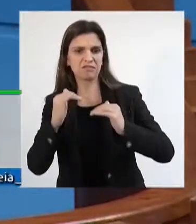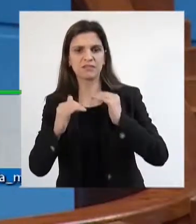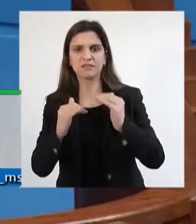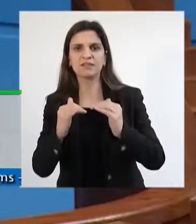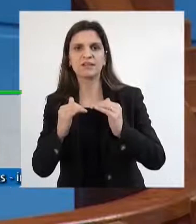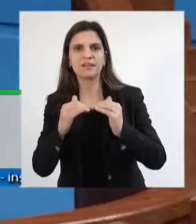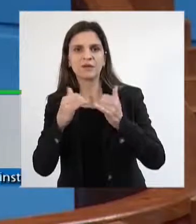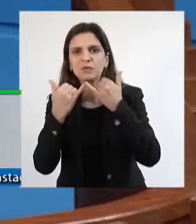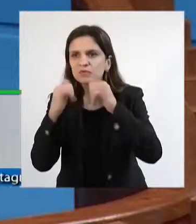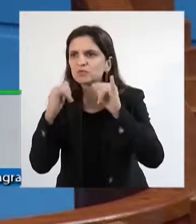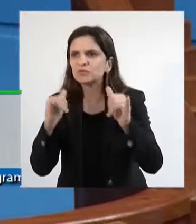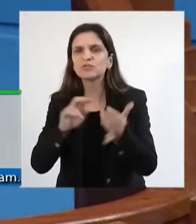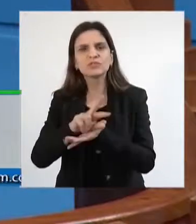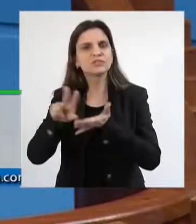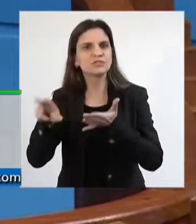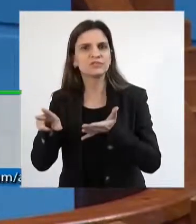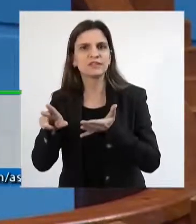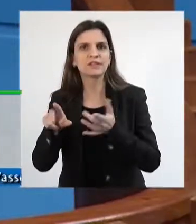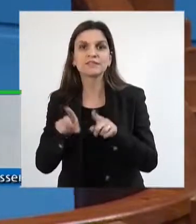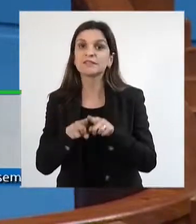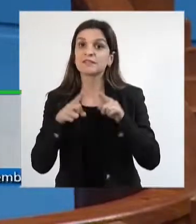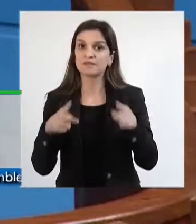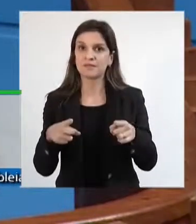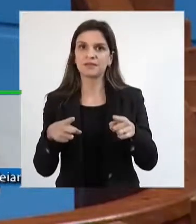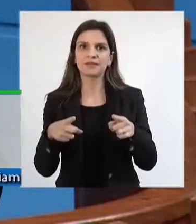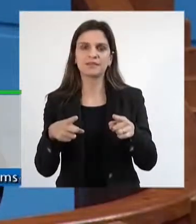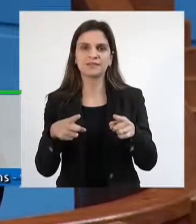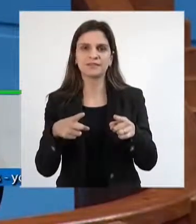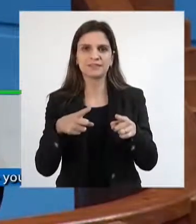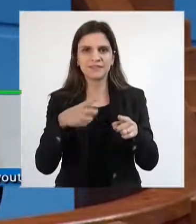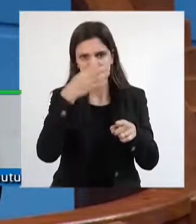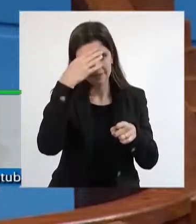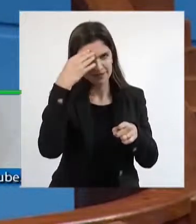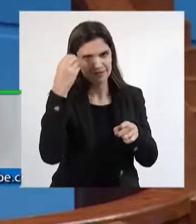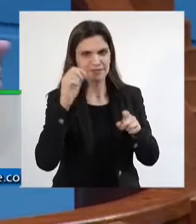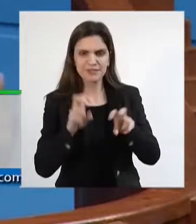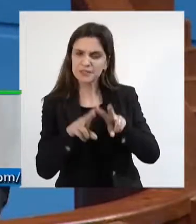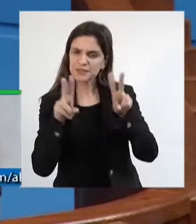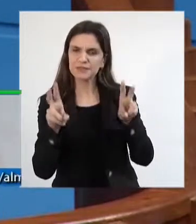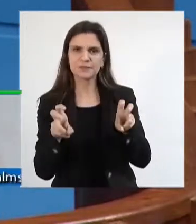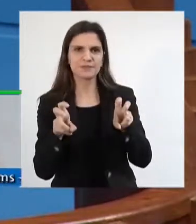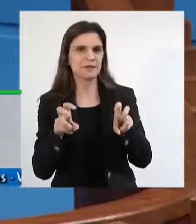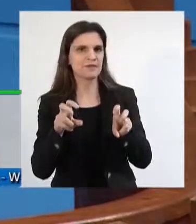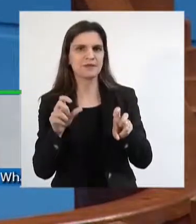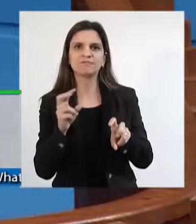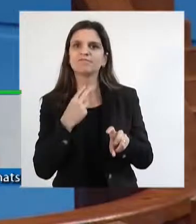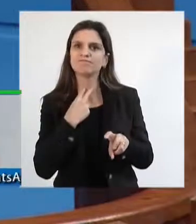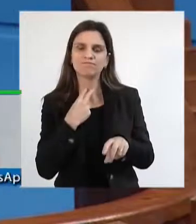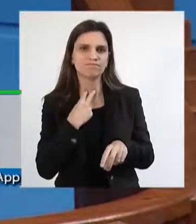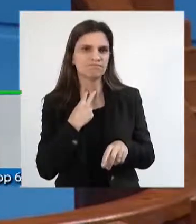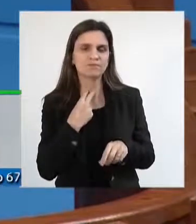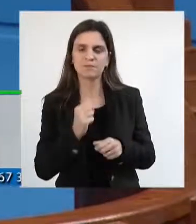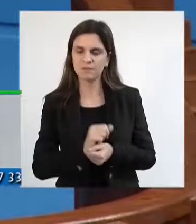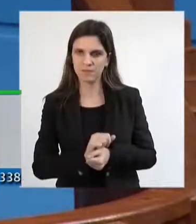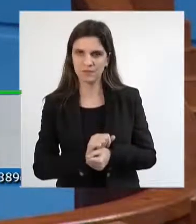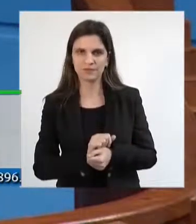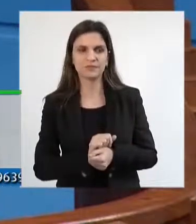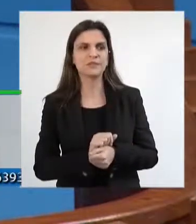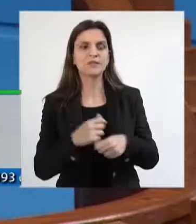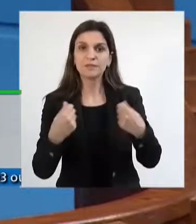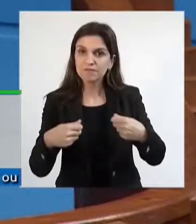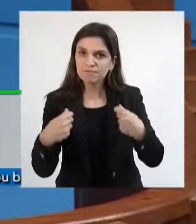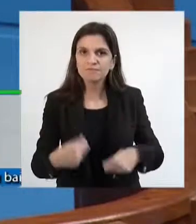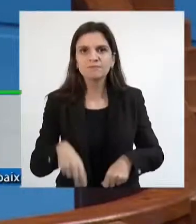E nós não queremos deixar esse assunto cair no esquecimento, até